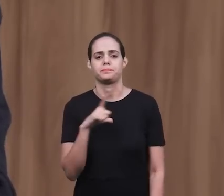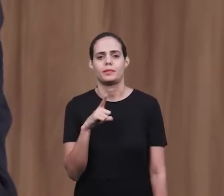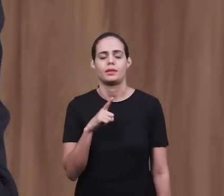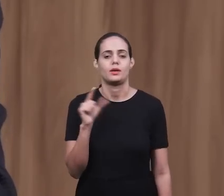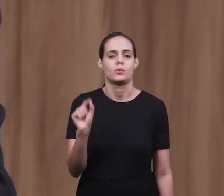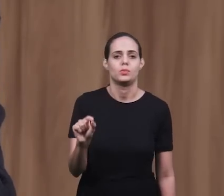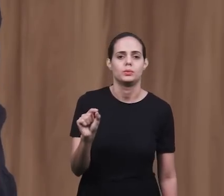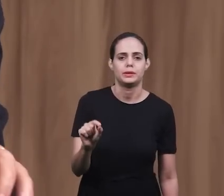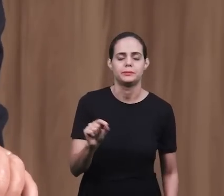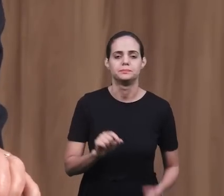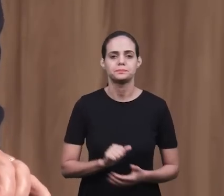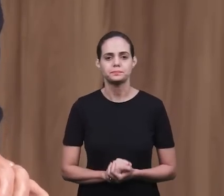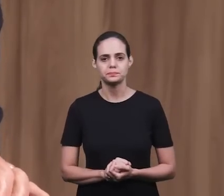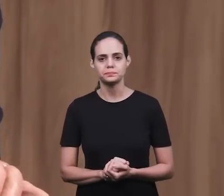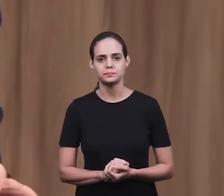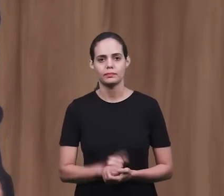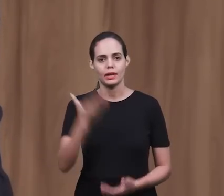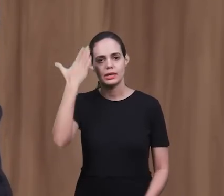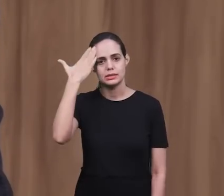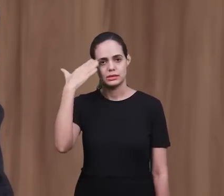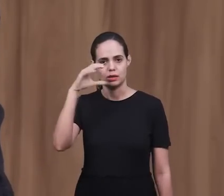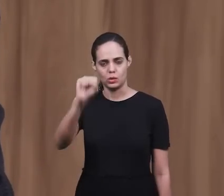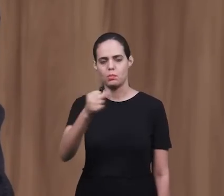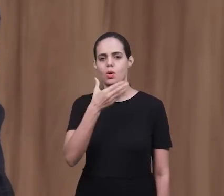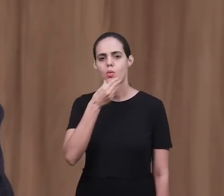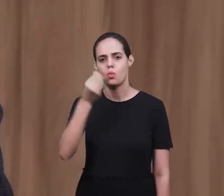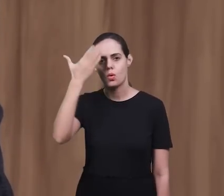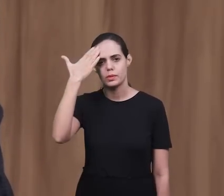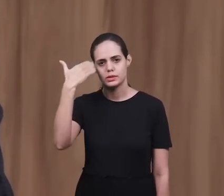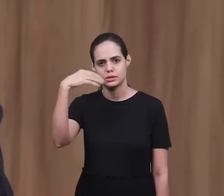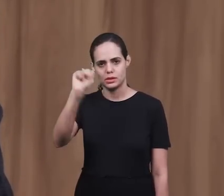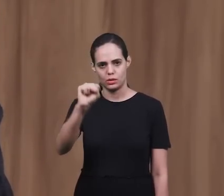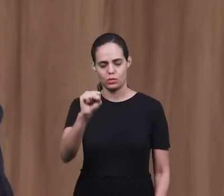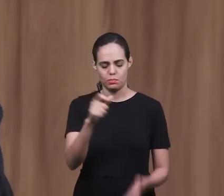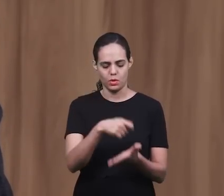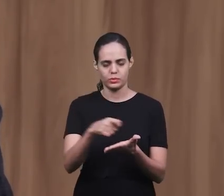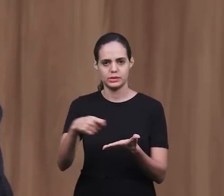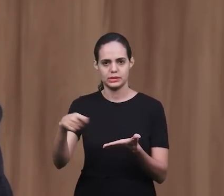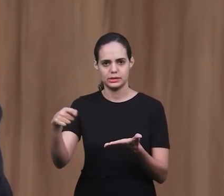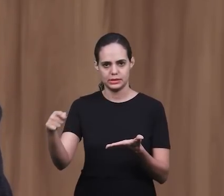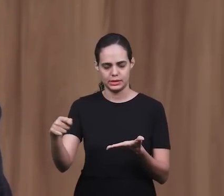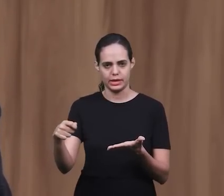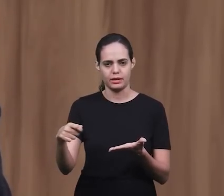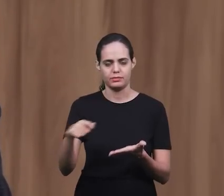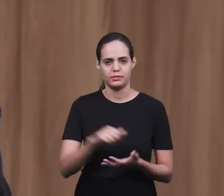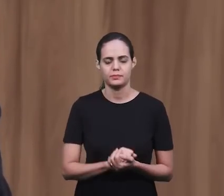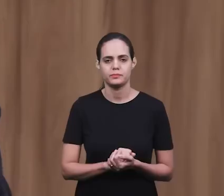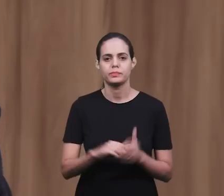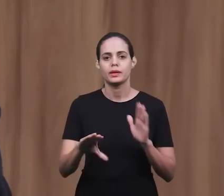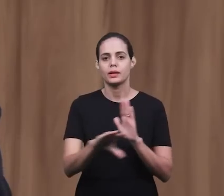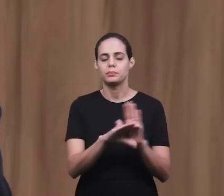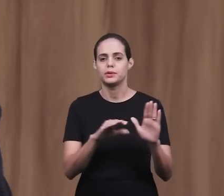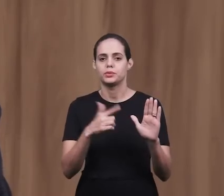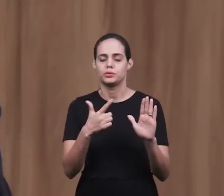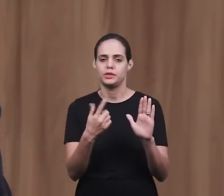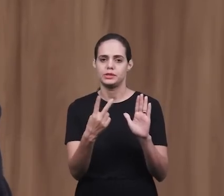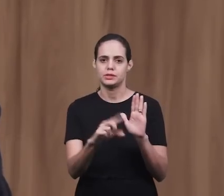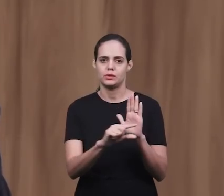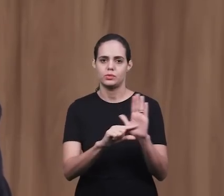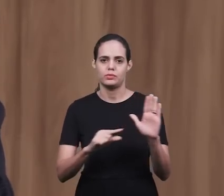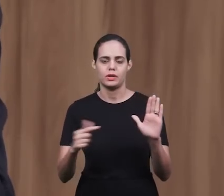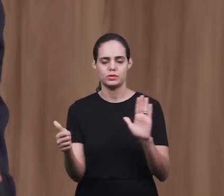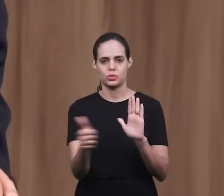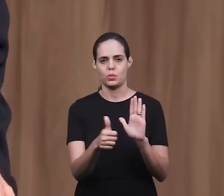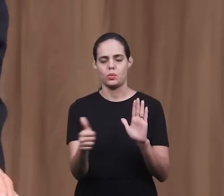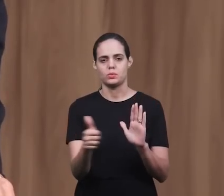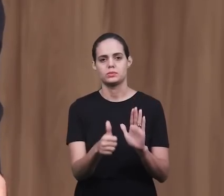isso, acho que é capítulo 25, né? 29. 29, não, é 25. 25, verso 11.